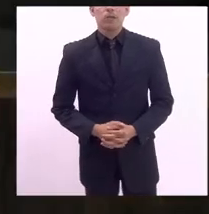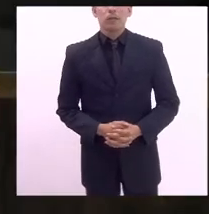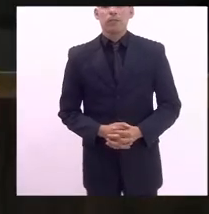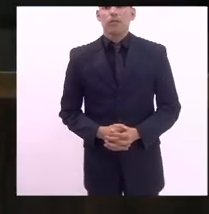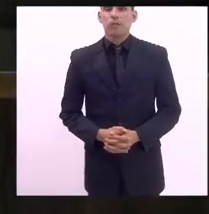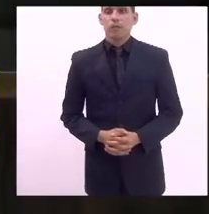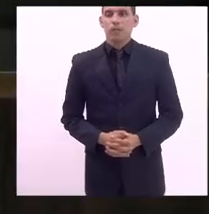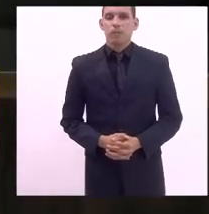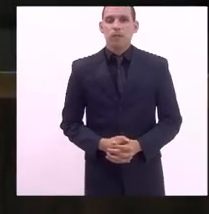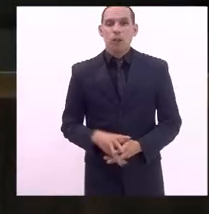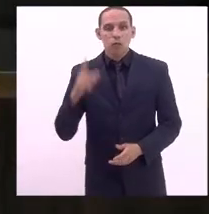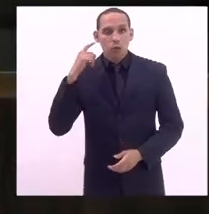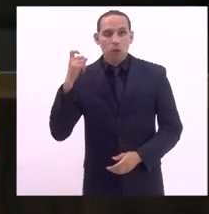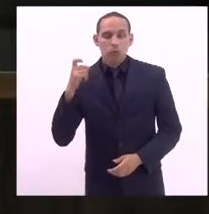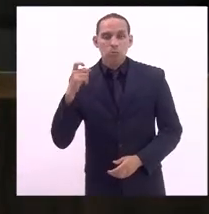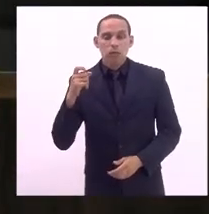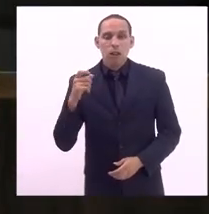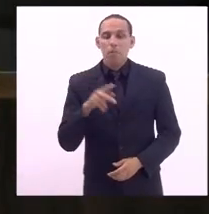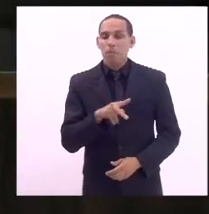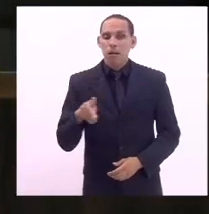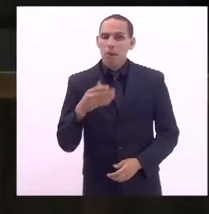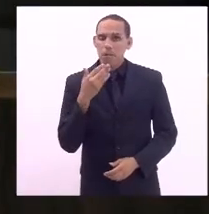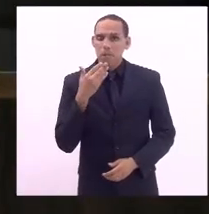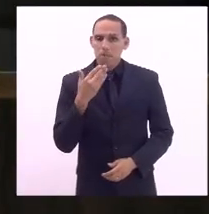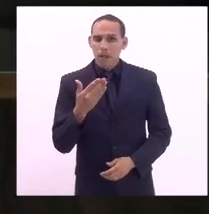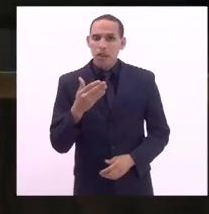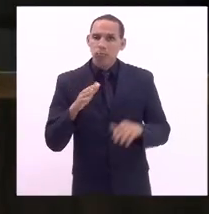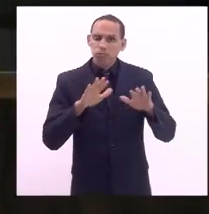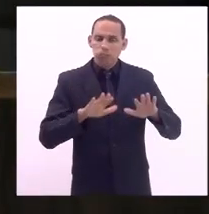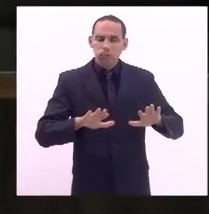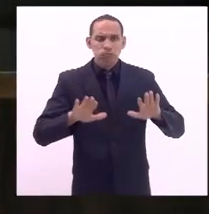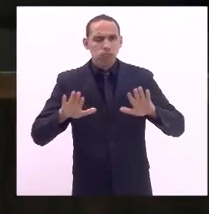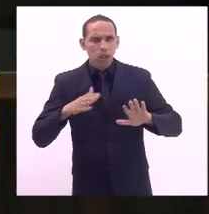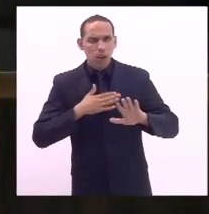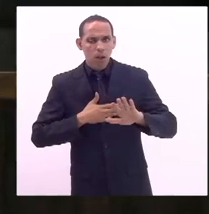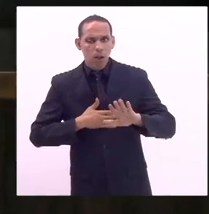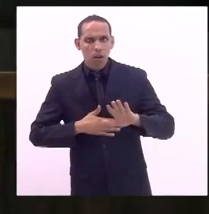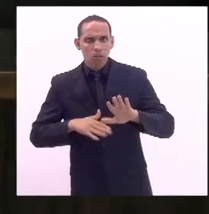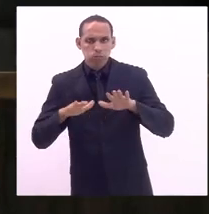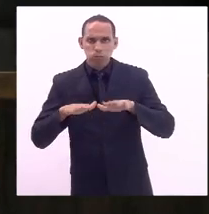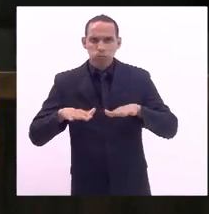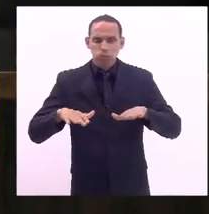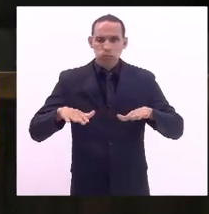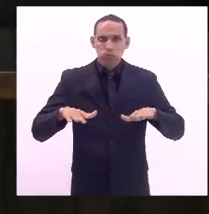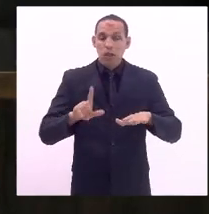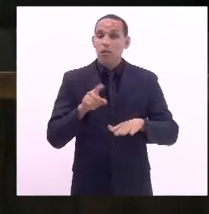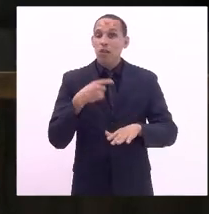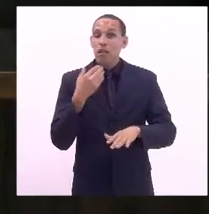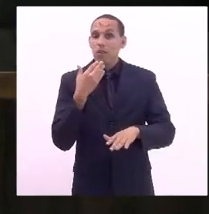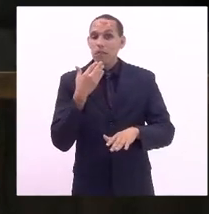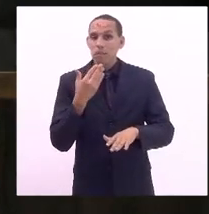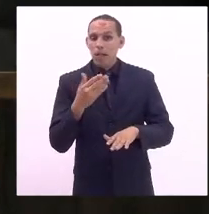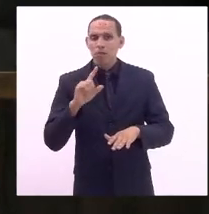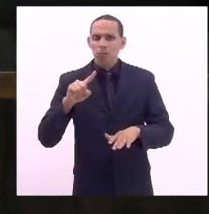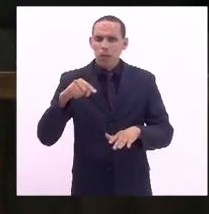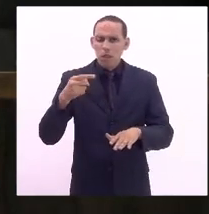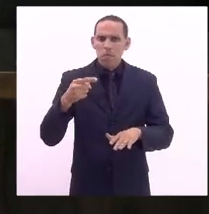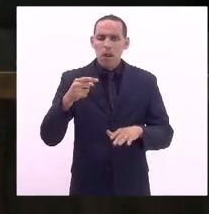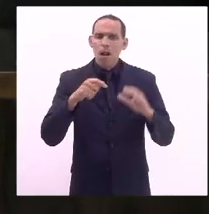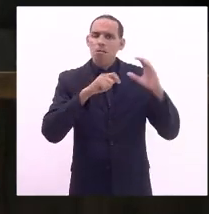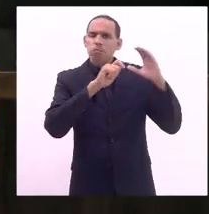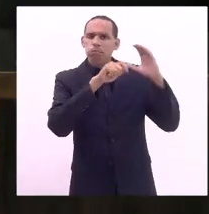Som. A presidência pediria que se acalmem todos. Nós vamos pedir ali depois a